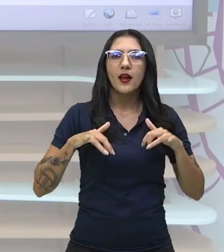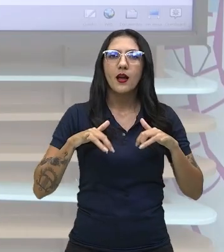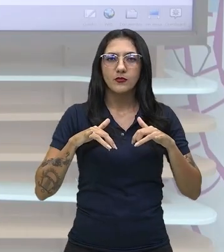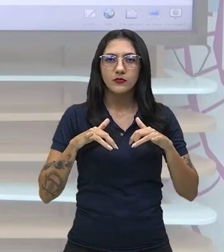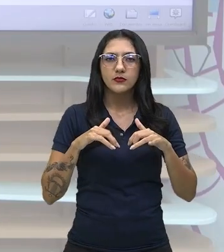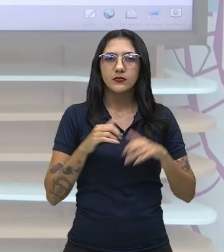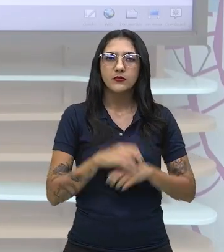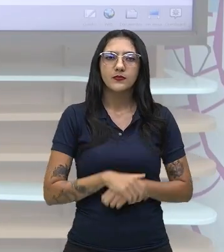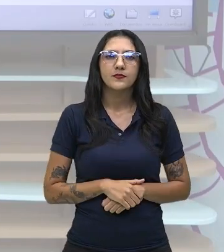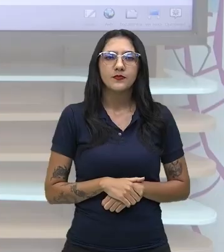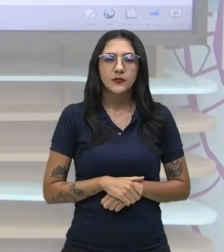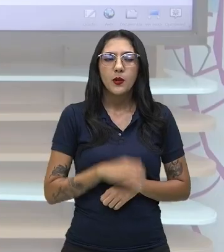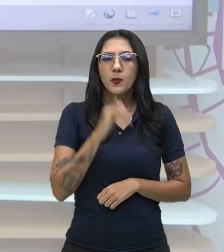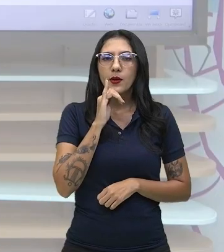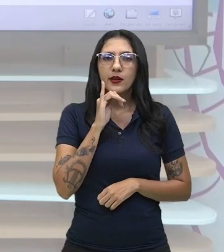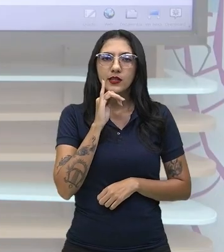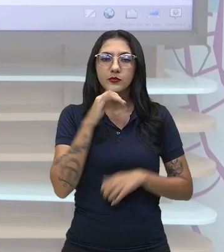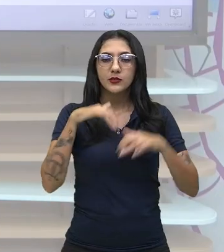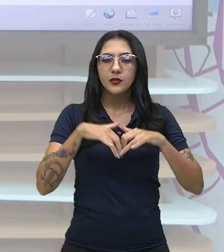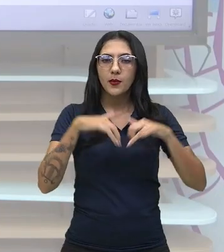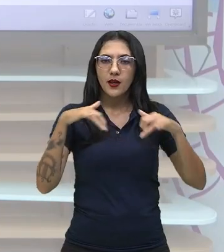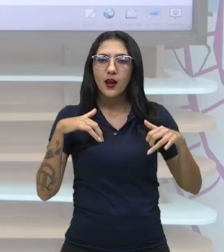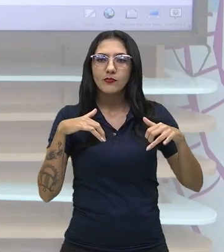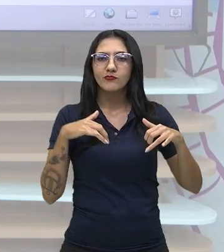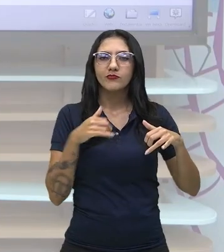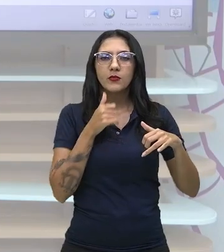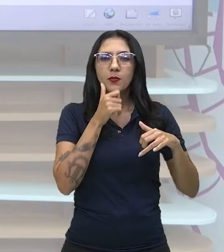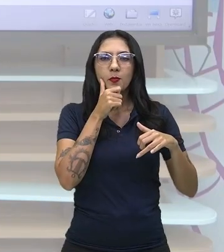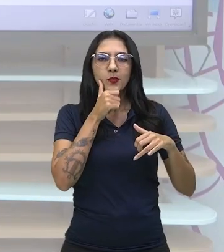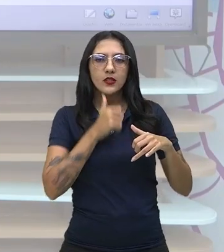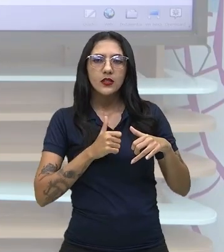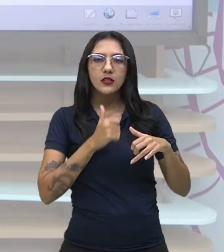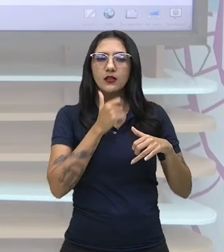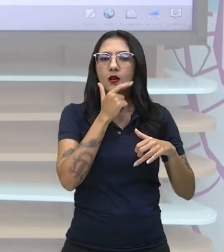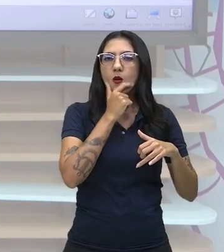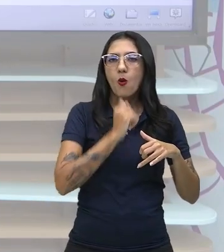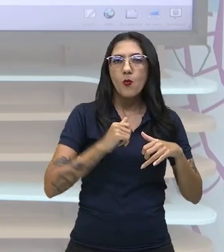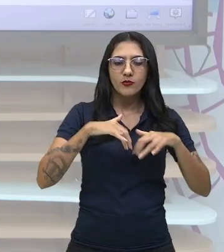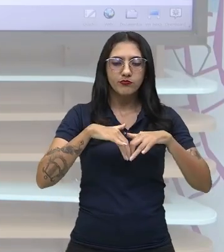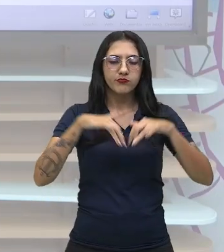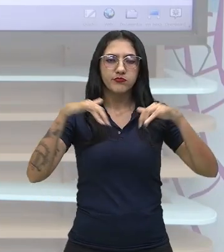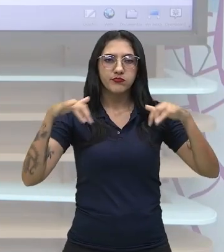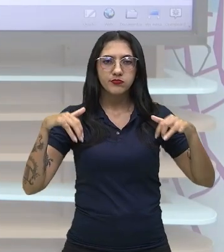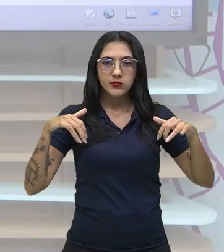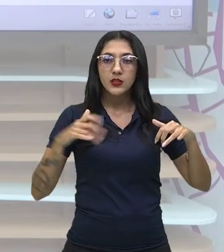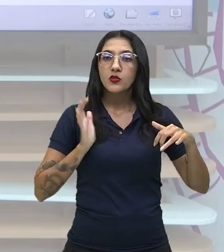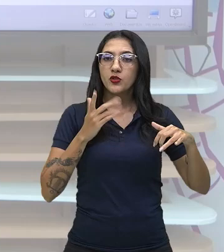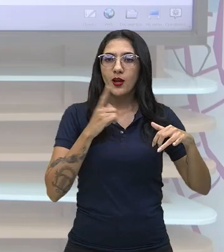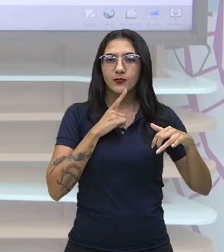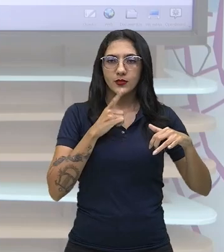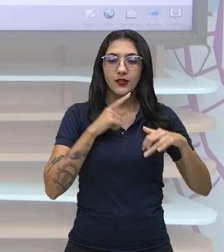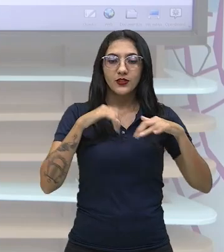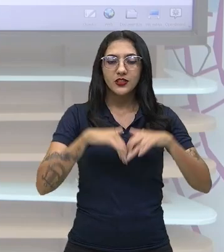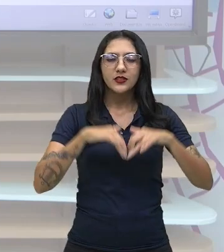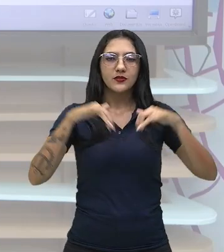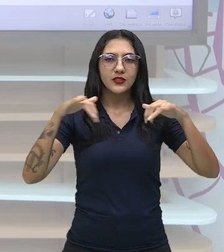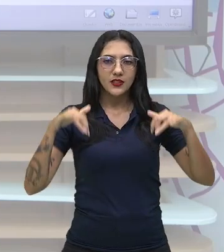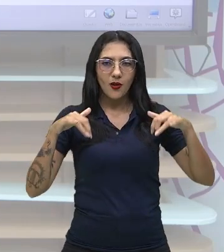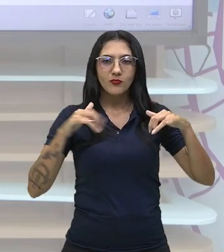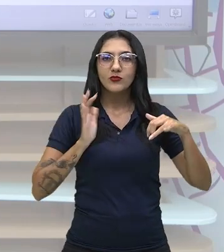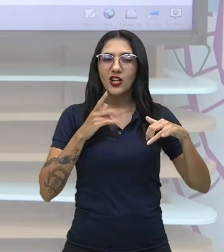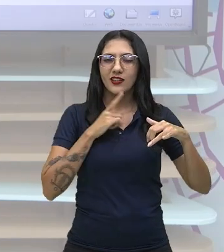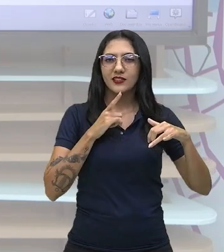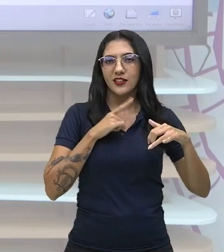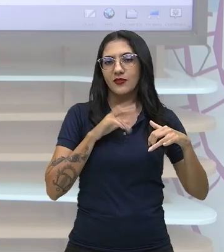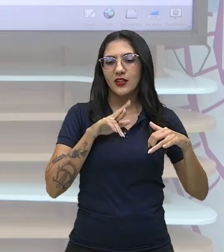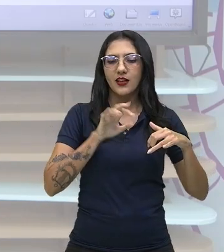Eu dividiria ali entre sexo feminino e sexo masculino. Então, eu já dividi a sala, né? Então, eu regionalizei a